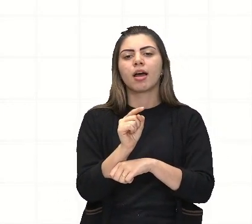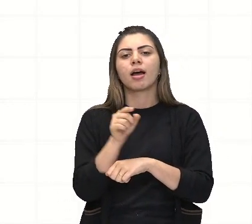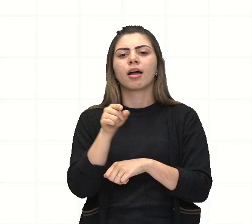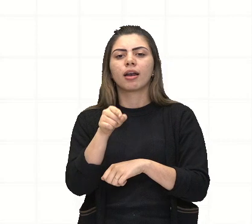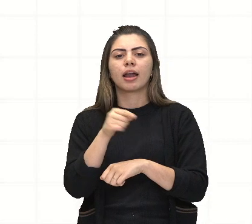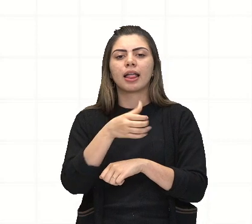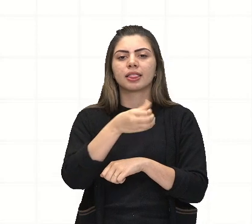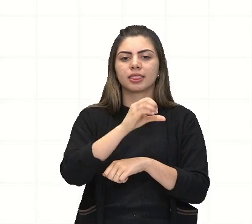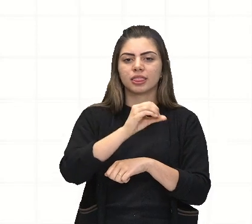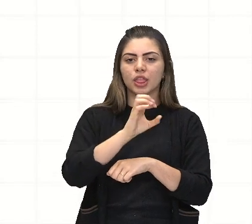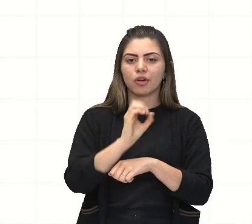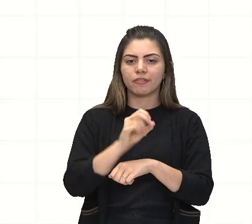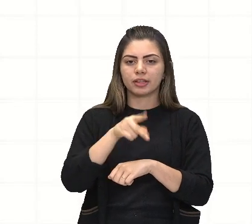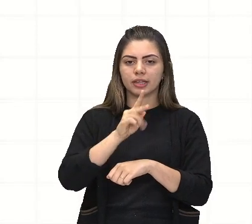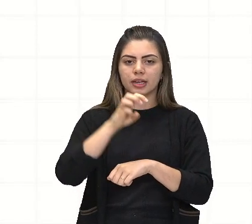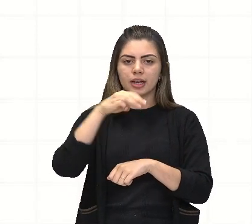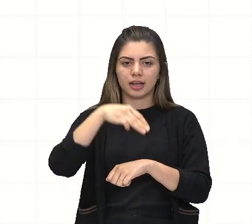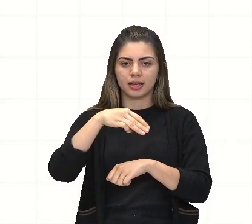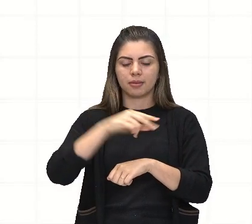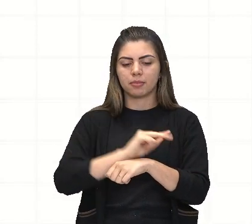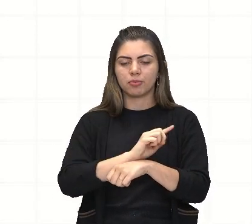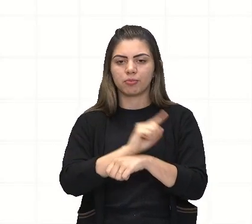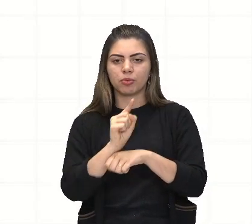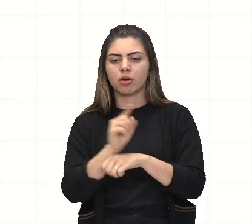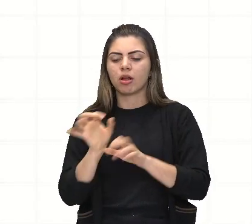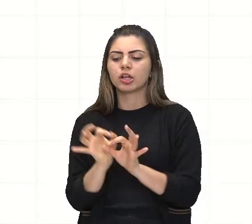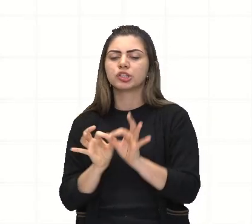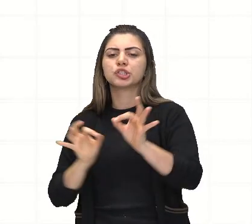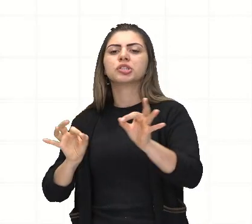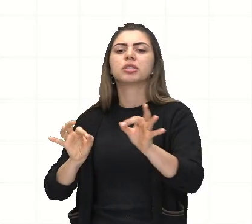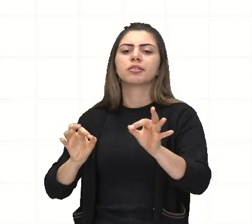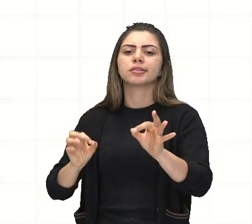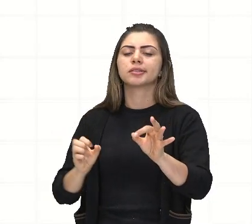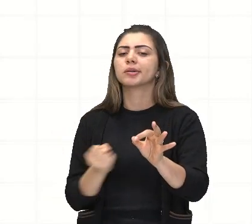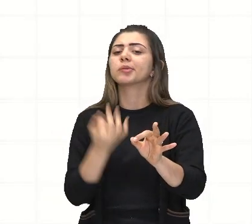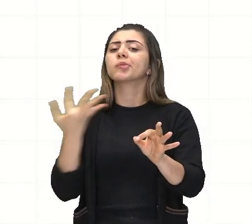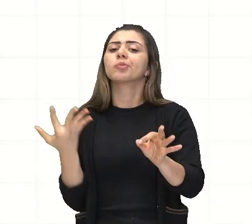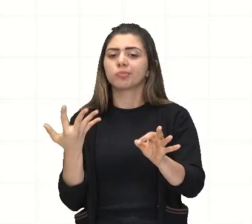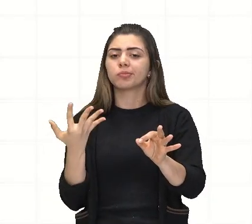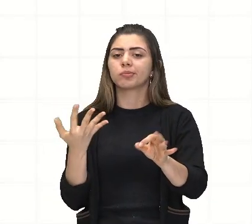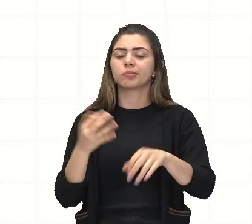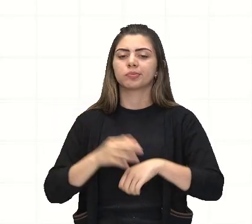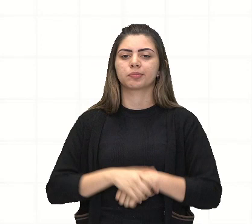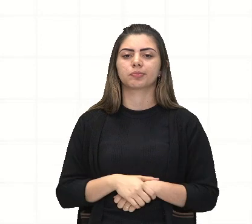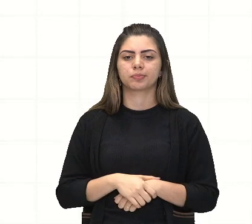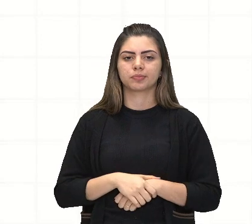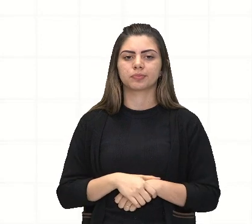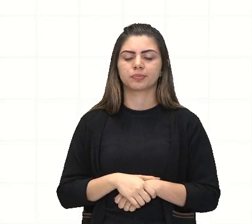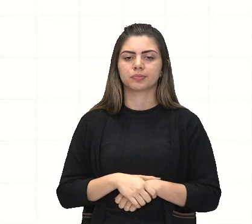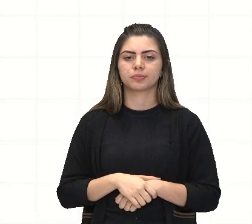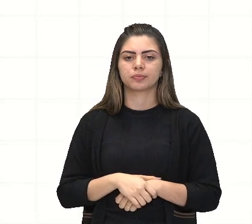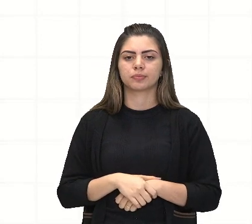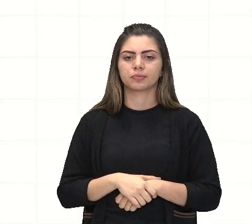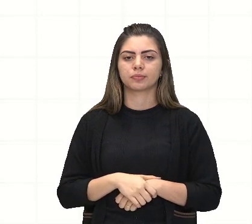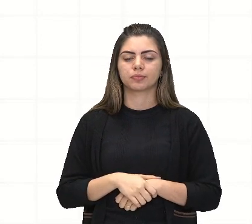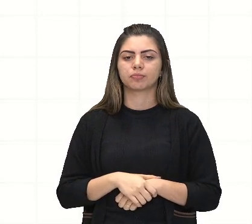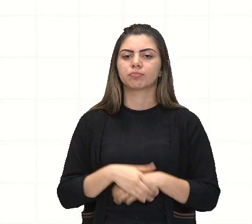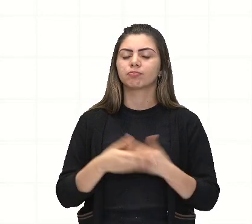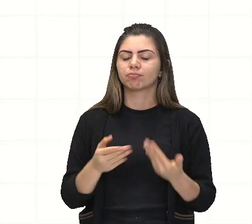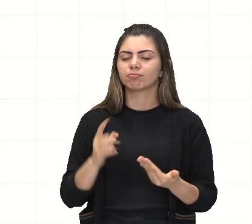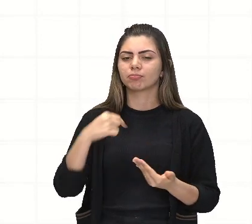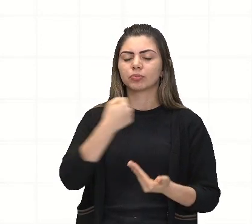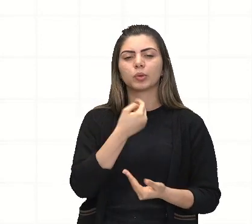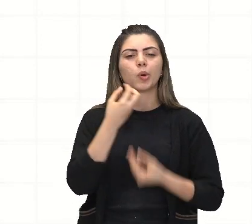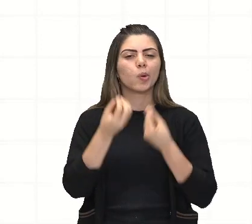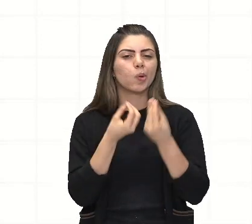percorrerá a uma velocidade de 90 quilômetros por hora? Beleza? Então, nós podemos